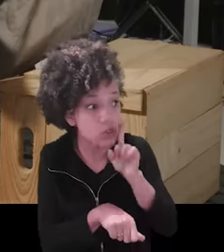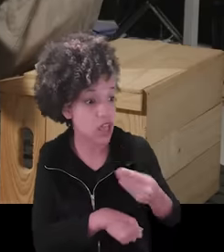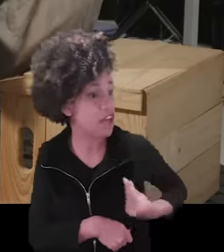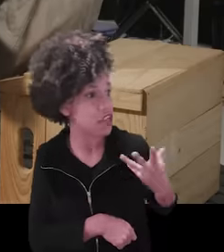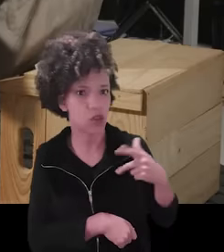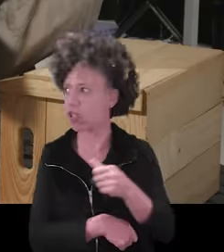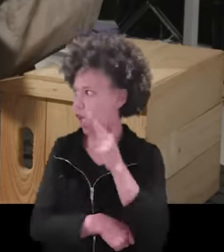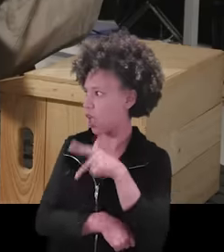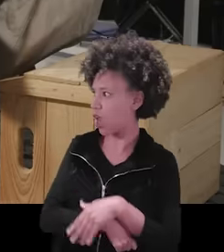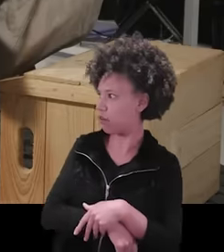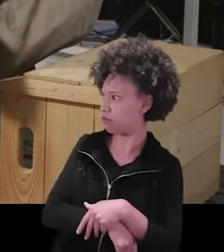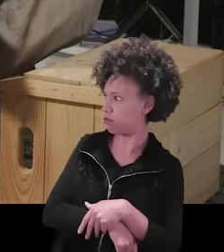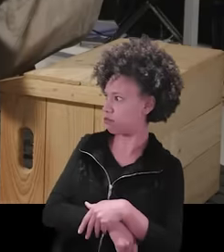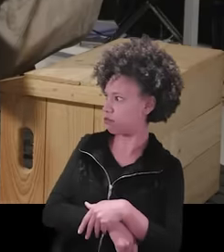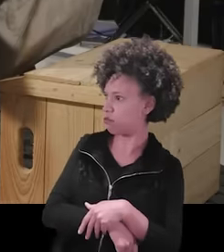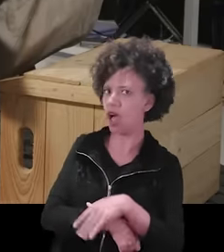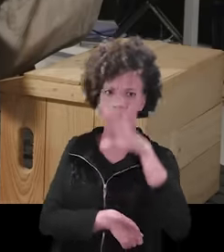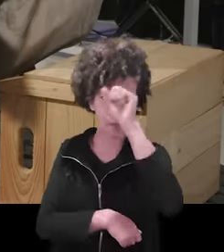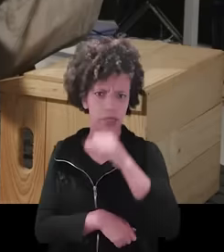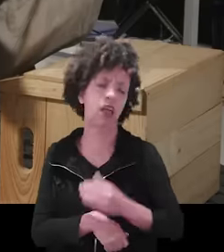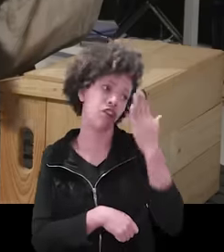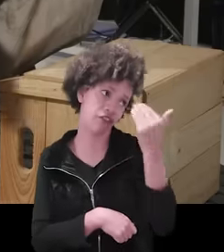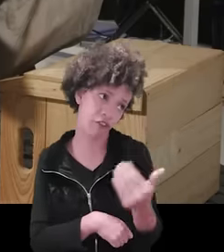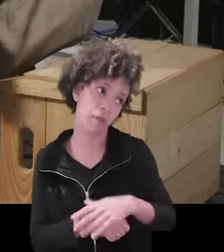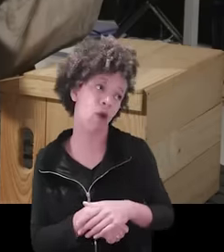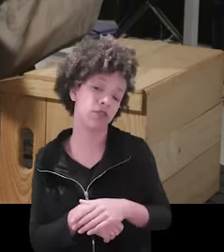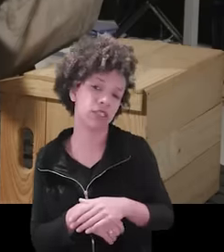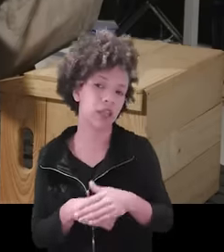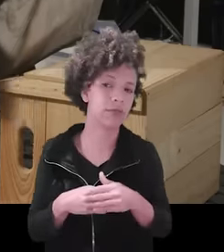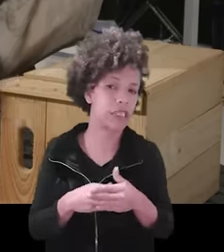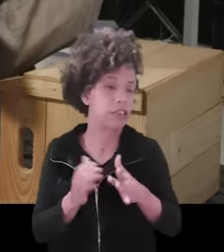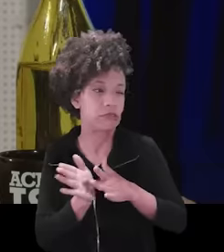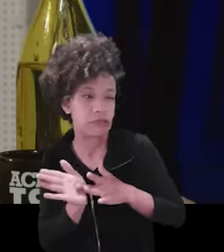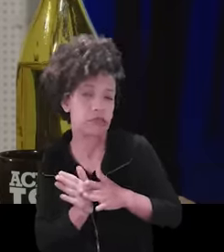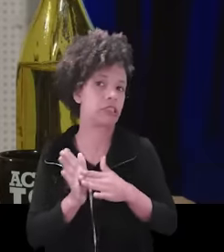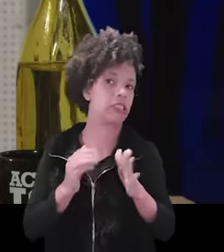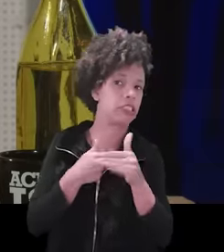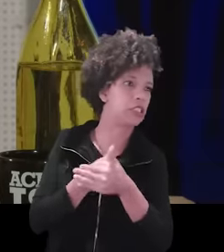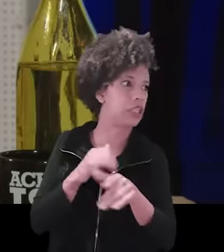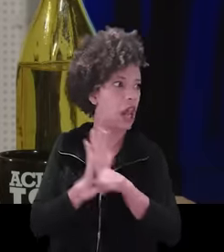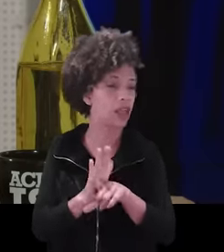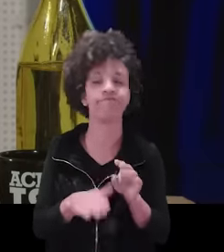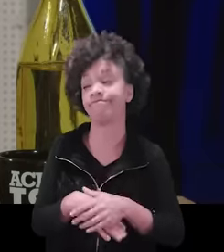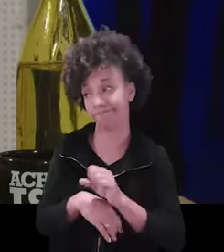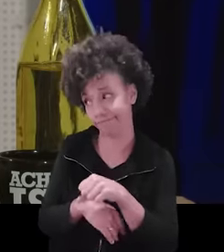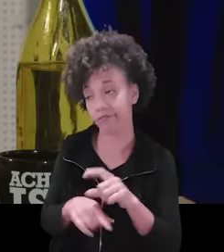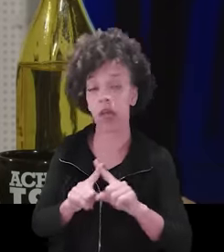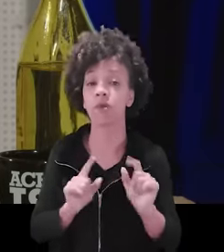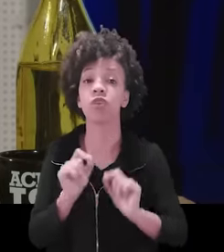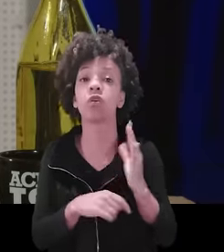a vida inteira muito famosa brecha da lei né exatamente mas o que que acontece